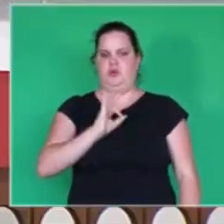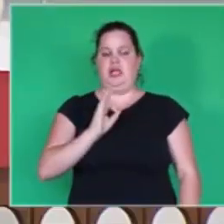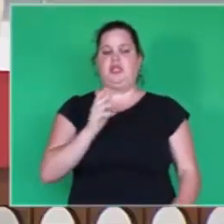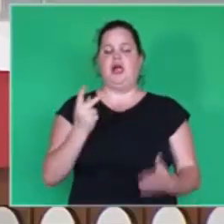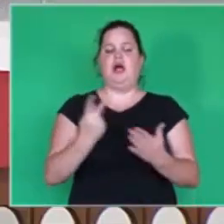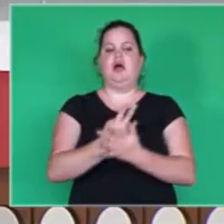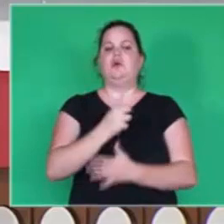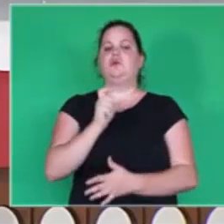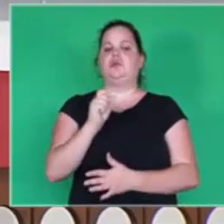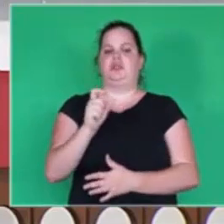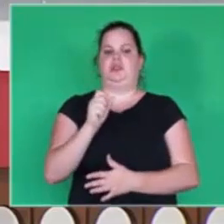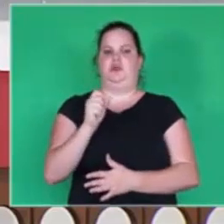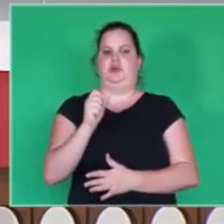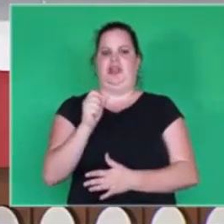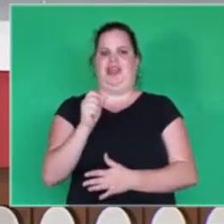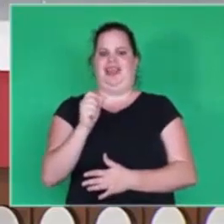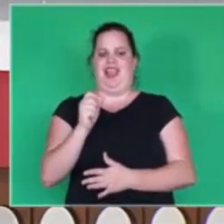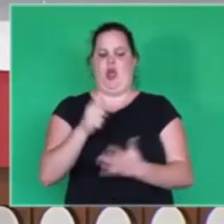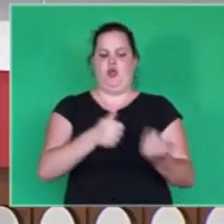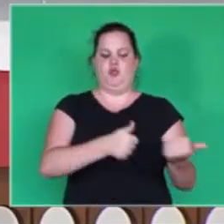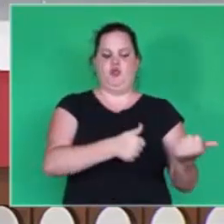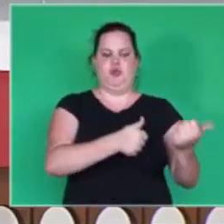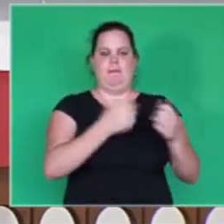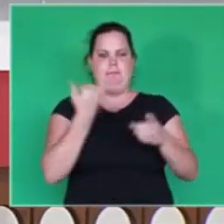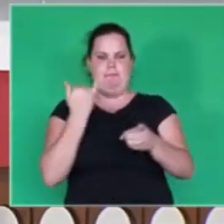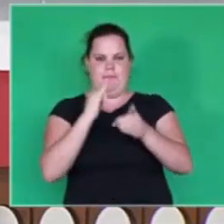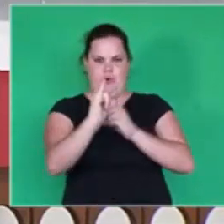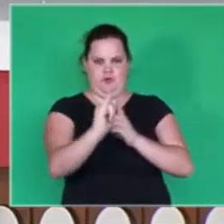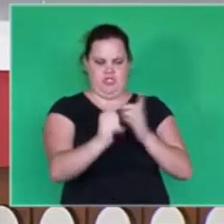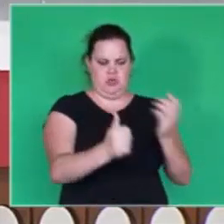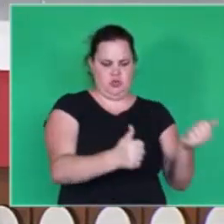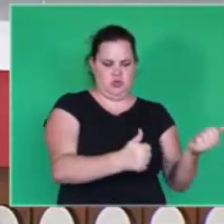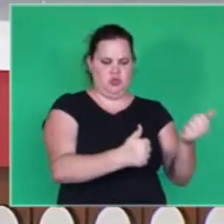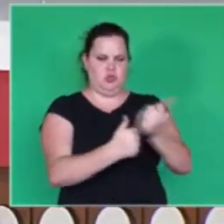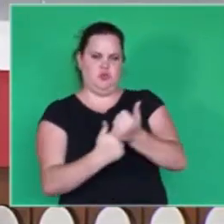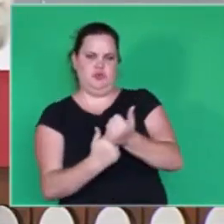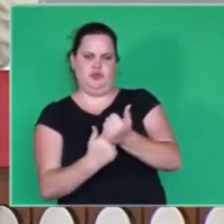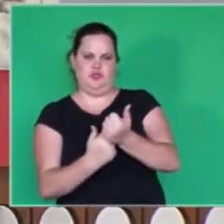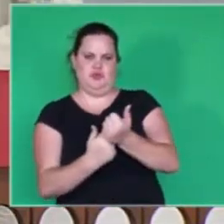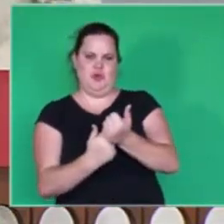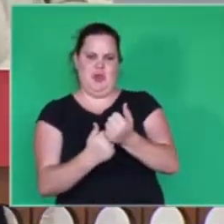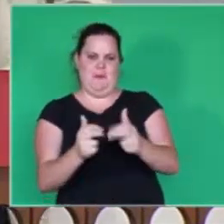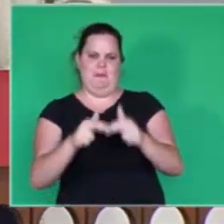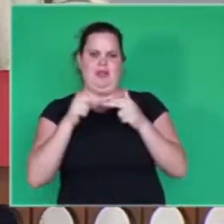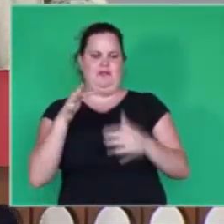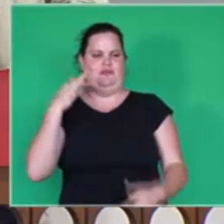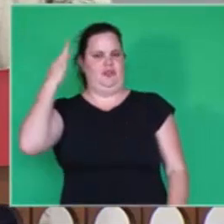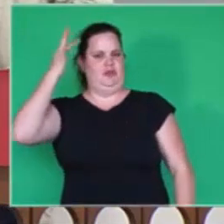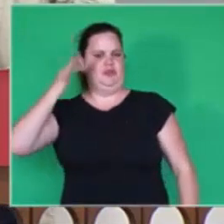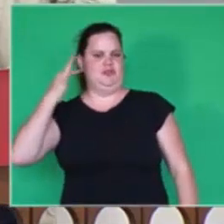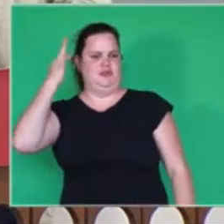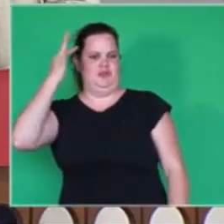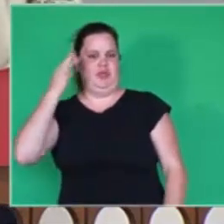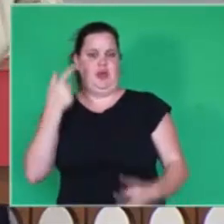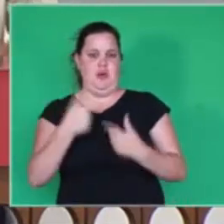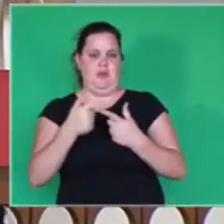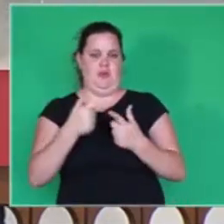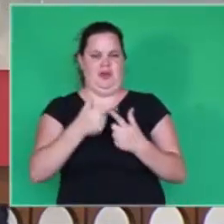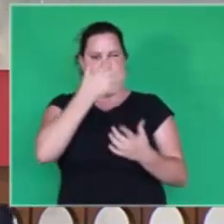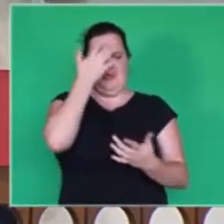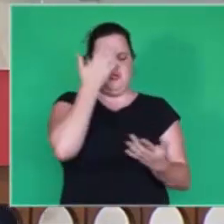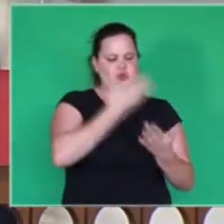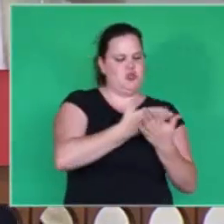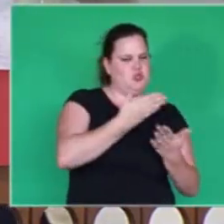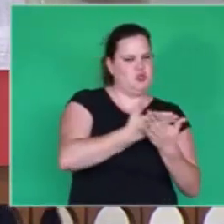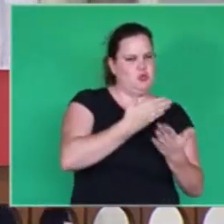os filósofos. Os filósofos, a partir de 400 e pouco, alguma coisa,